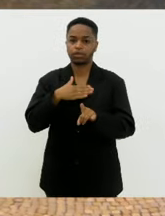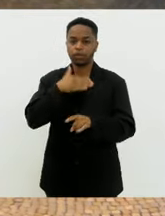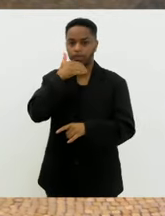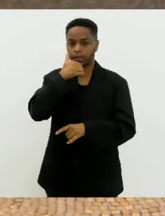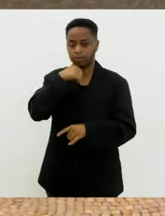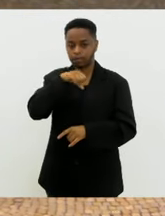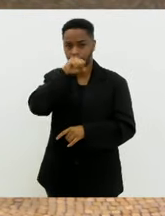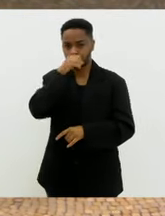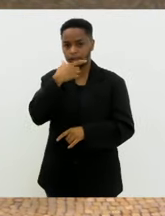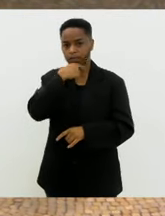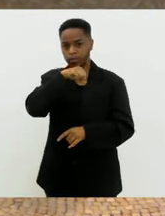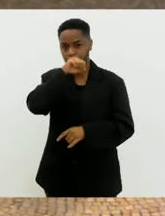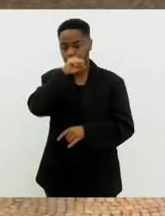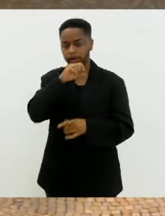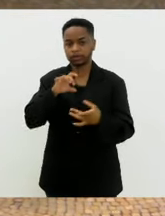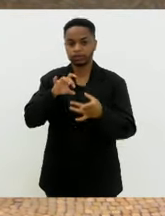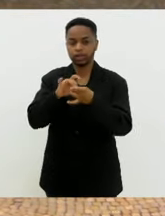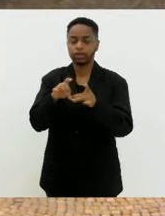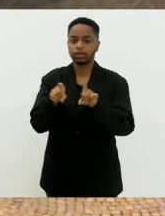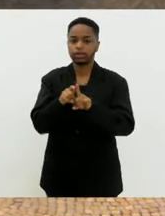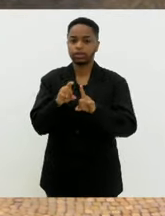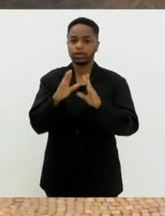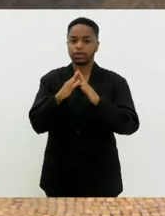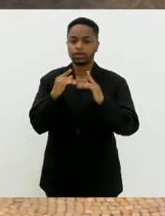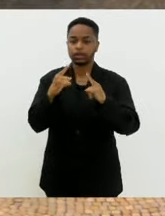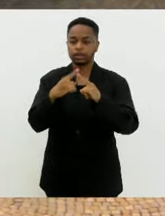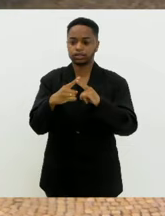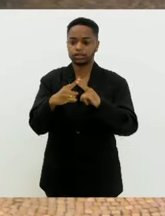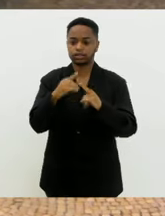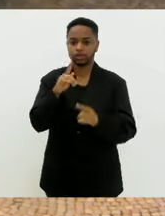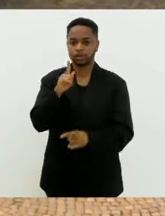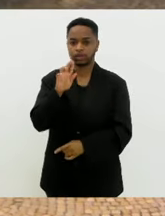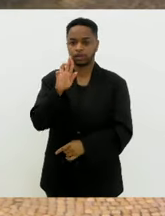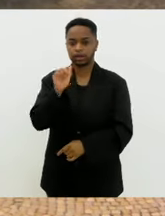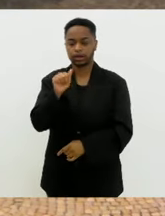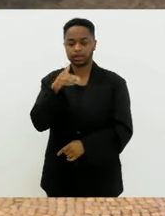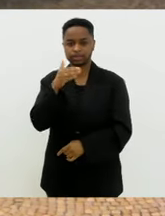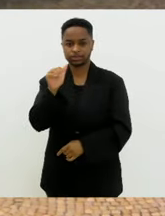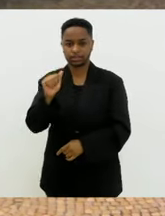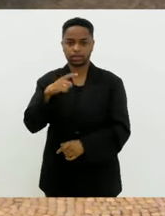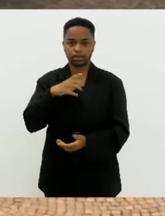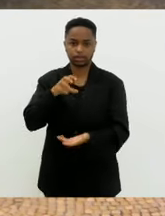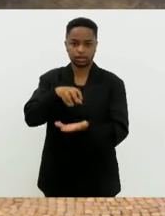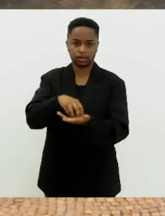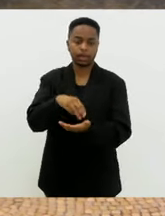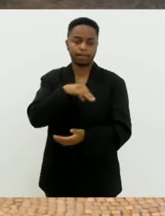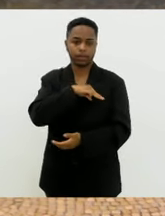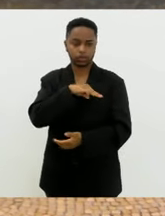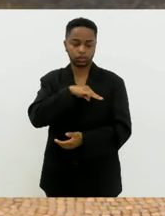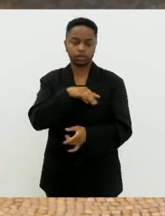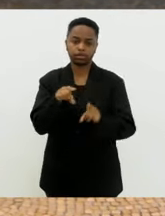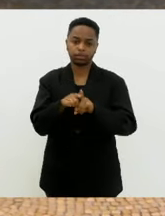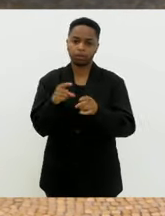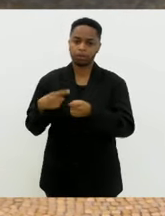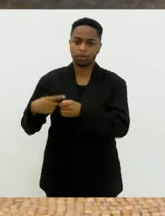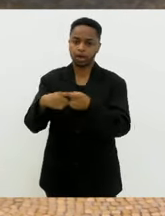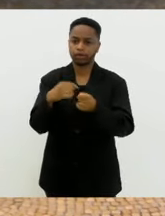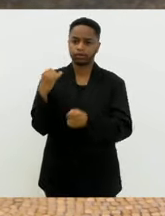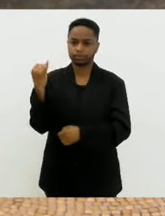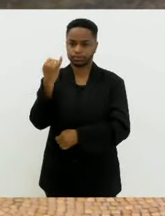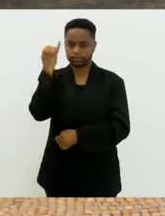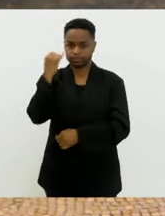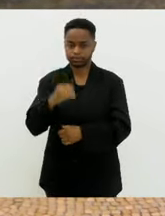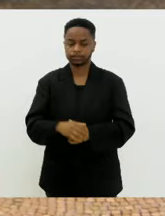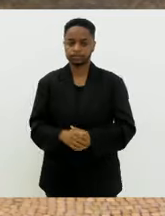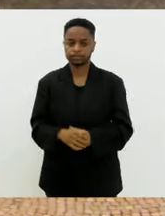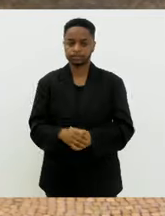E a igreja também da Graça, com a sua sede em Madureira. Enfim, é um bairro muito importante, e